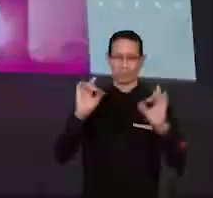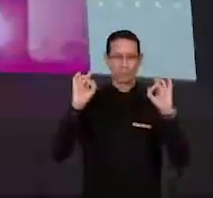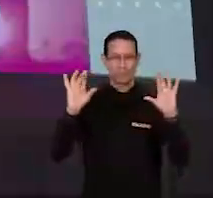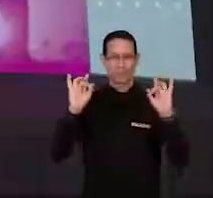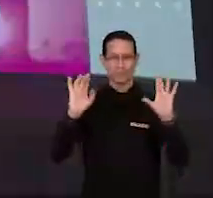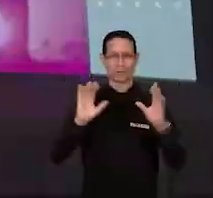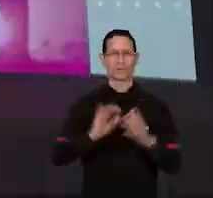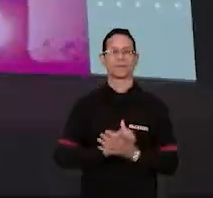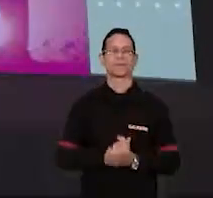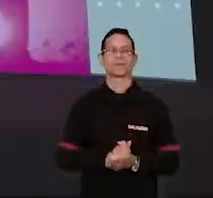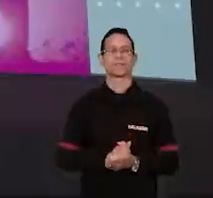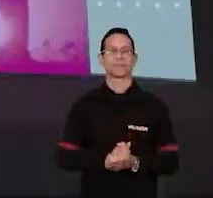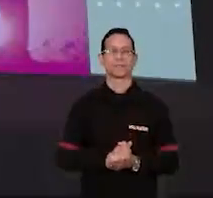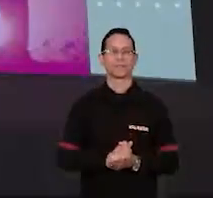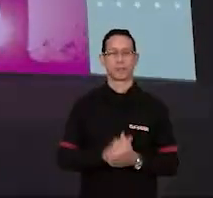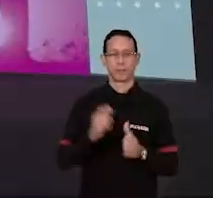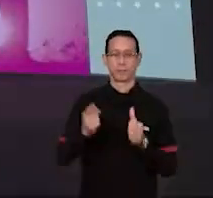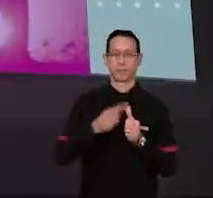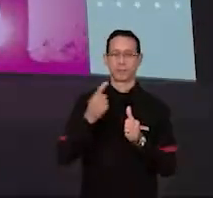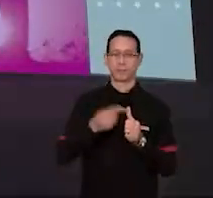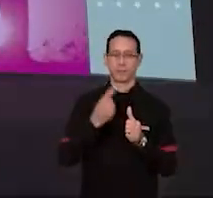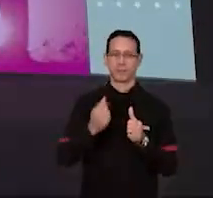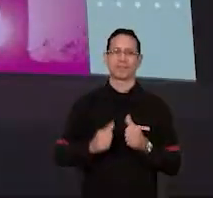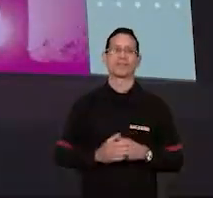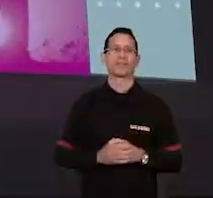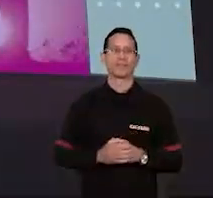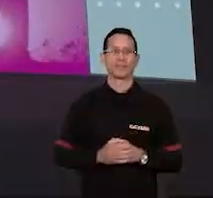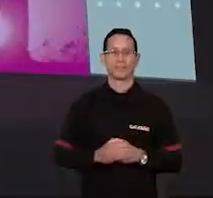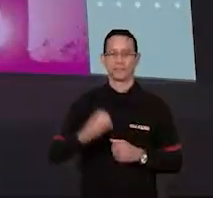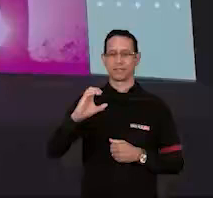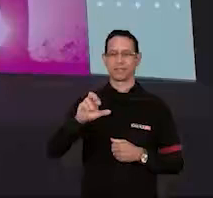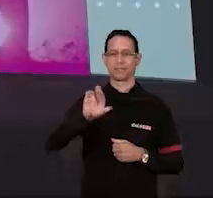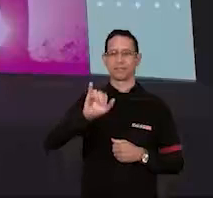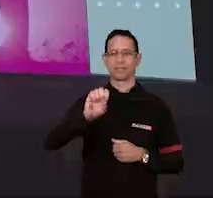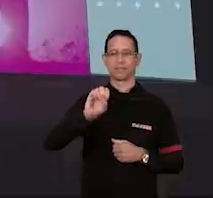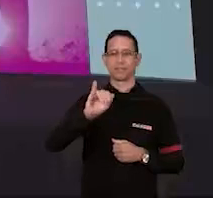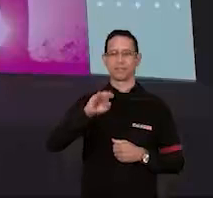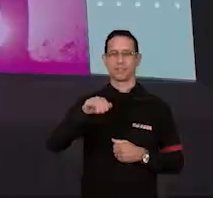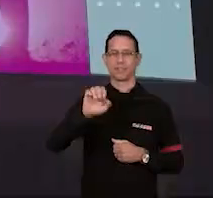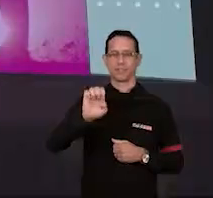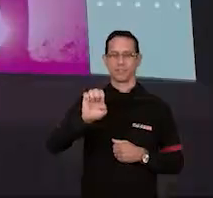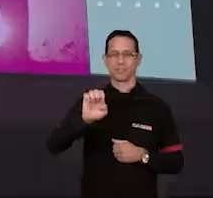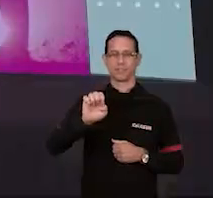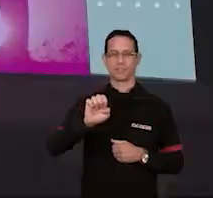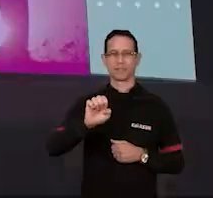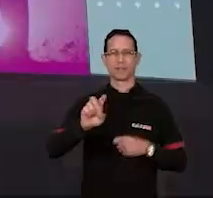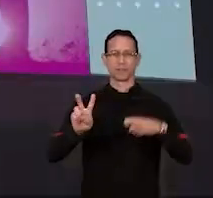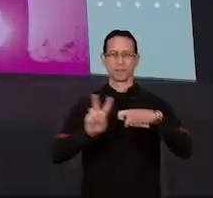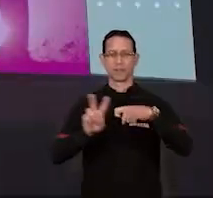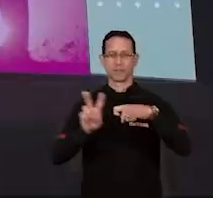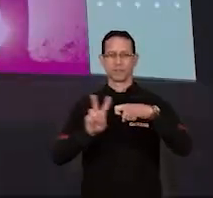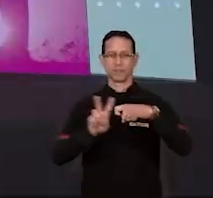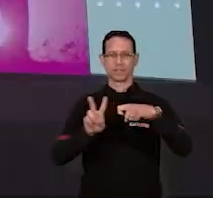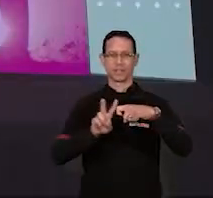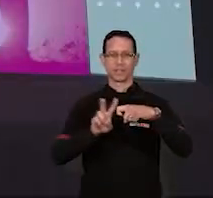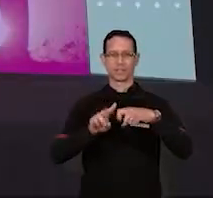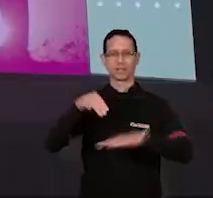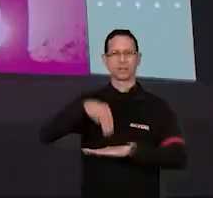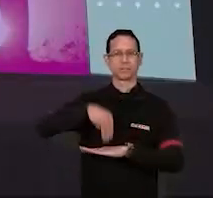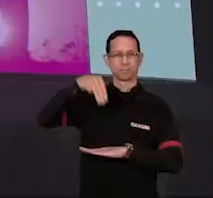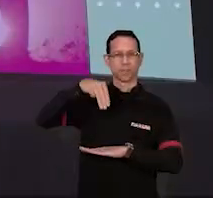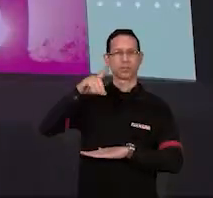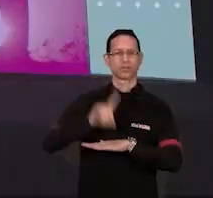noite. A nossa primeira convidada é Cristiane Botelho, médica veterinária, mestre